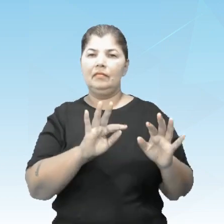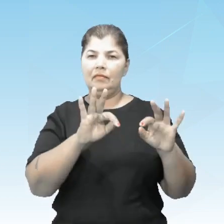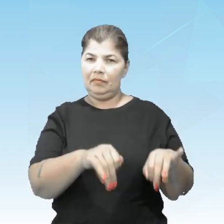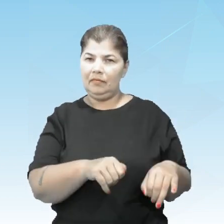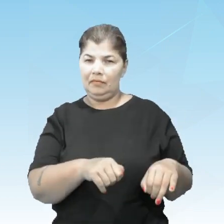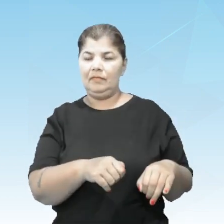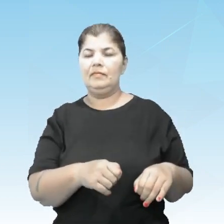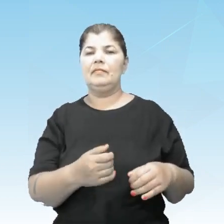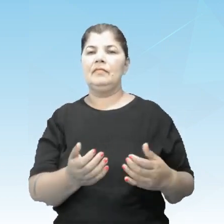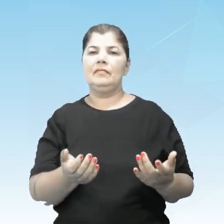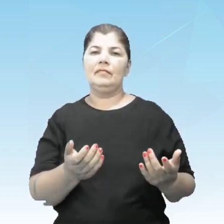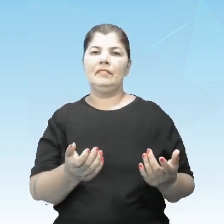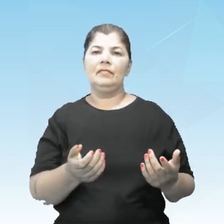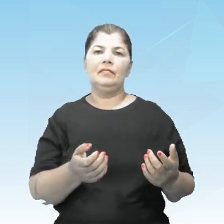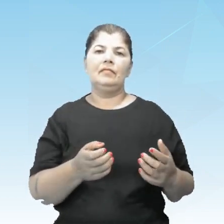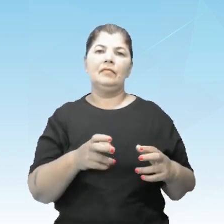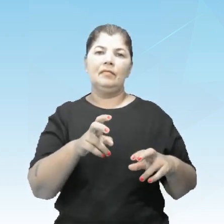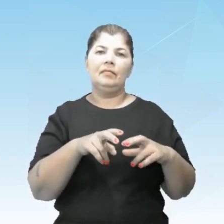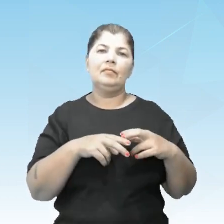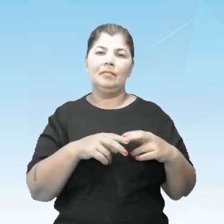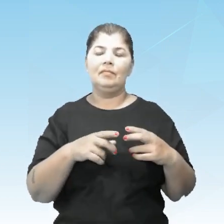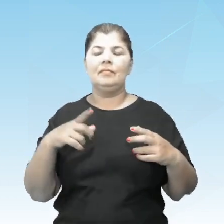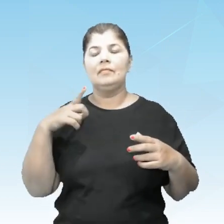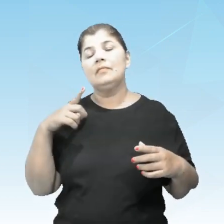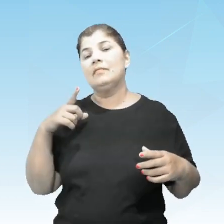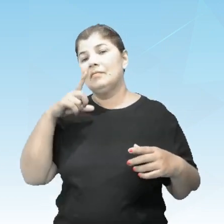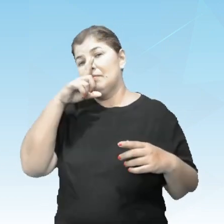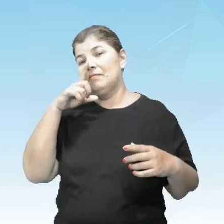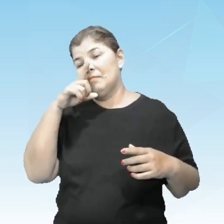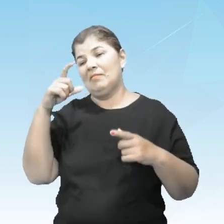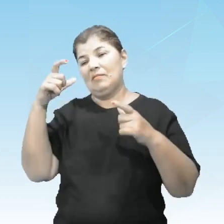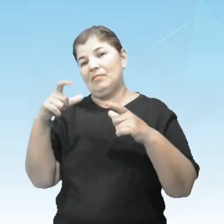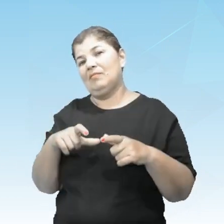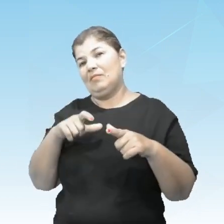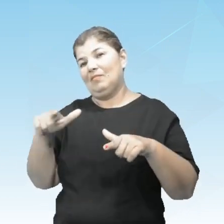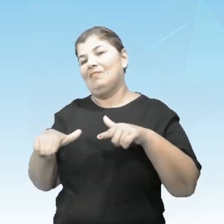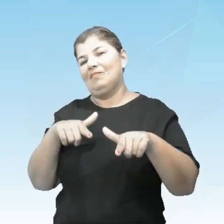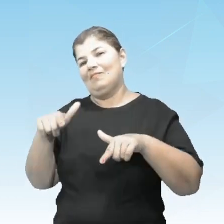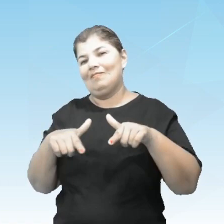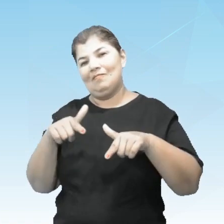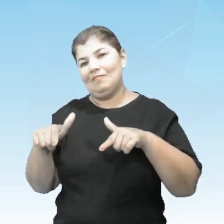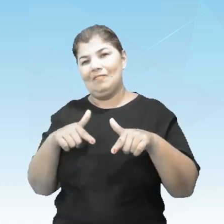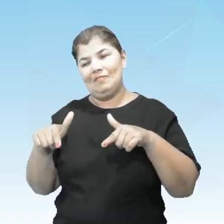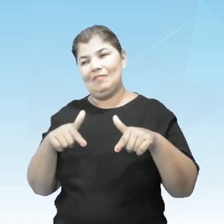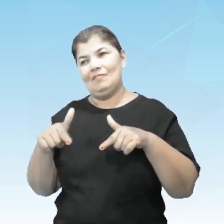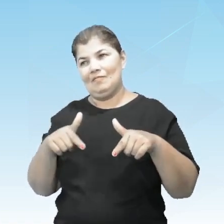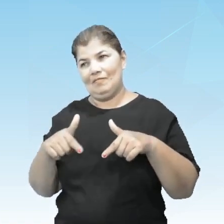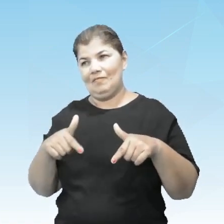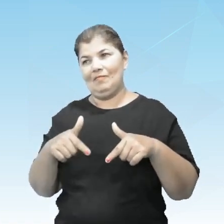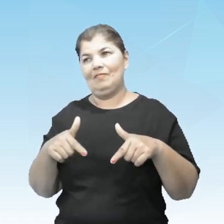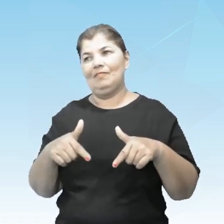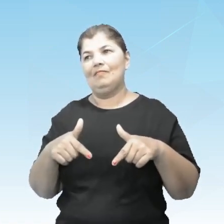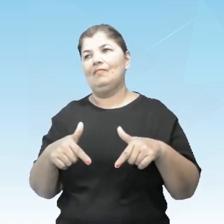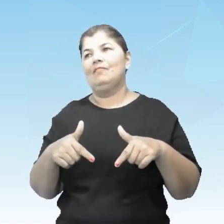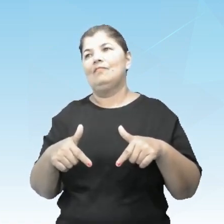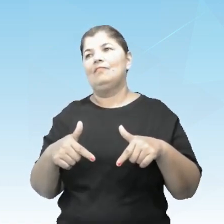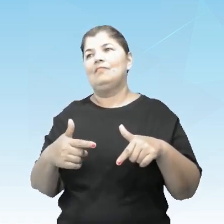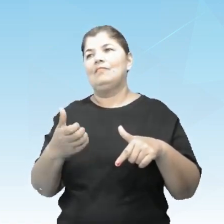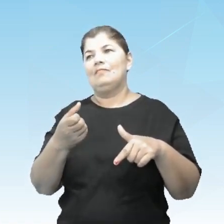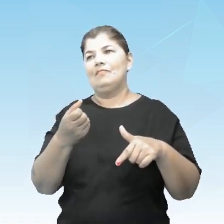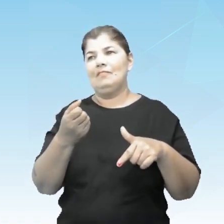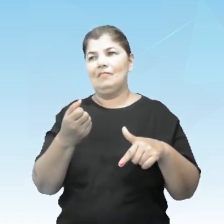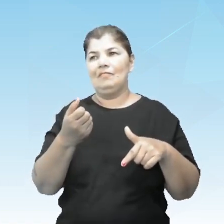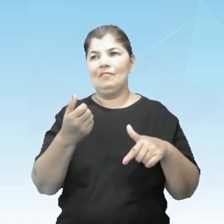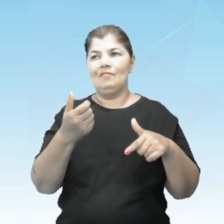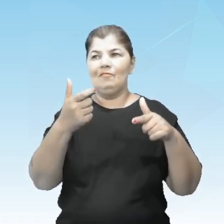indígenas nas perigosas minas de São Luís e Potosí. Ele expôs o que?